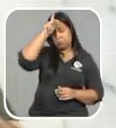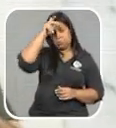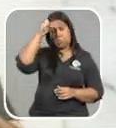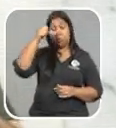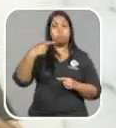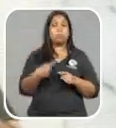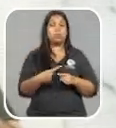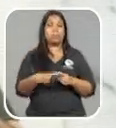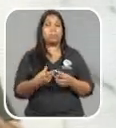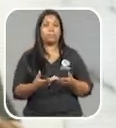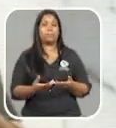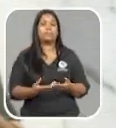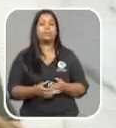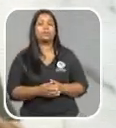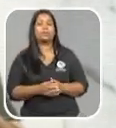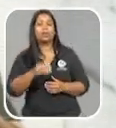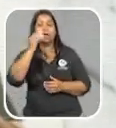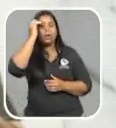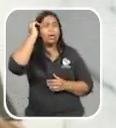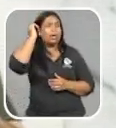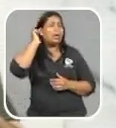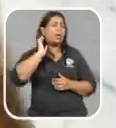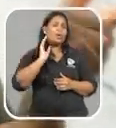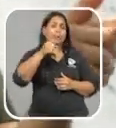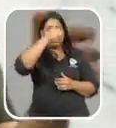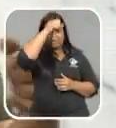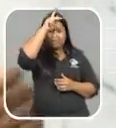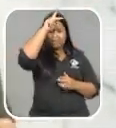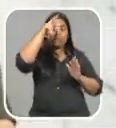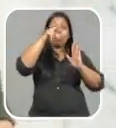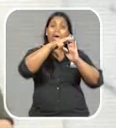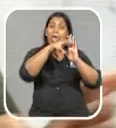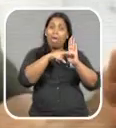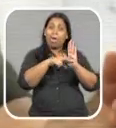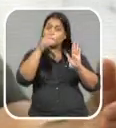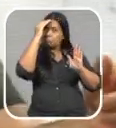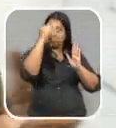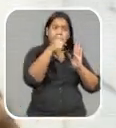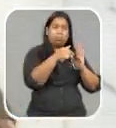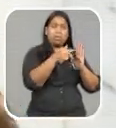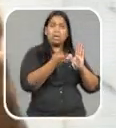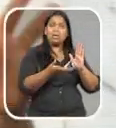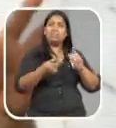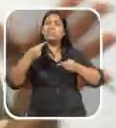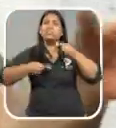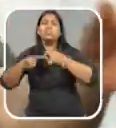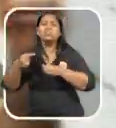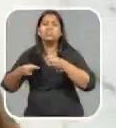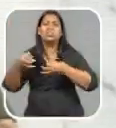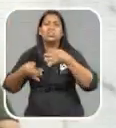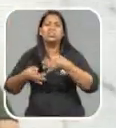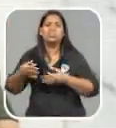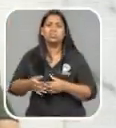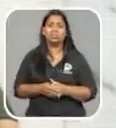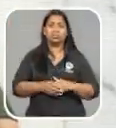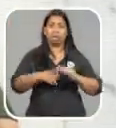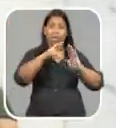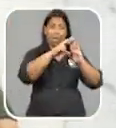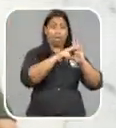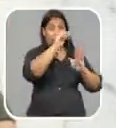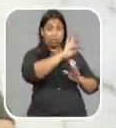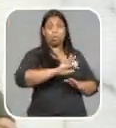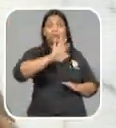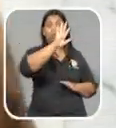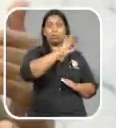justiça regras incontestes. Já é regra nacional, agora eles vão cumprir. Lá, vamos cumprir com a decisão. Por exemplo, o direito